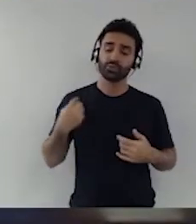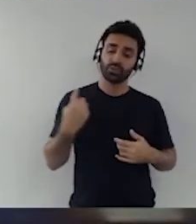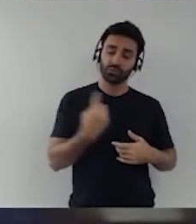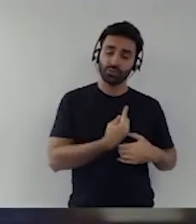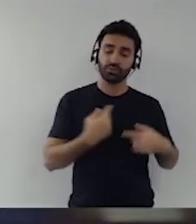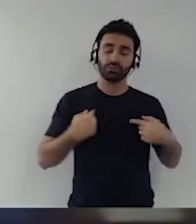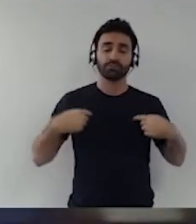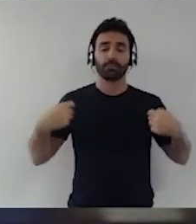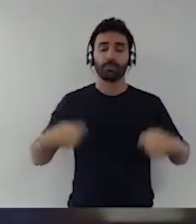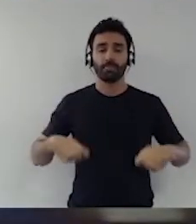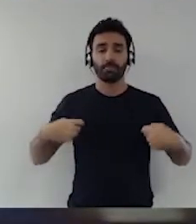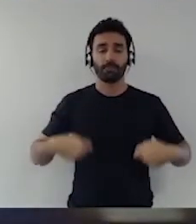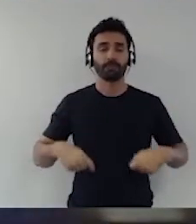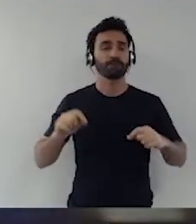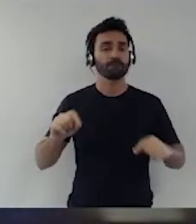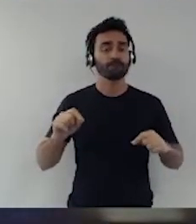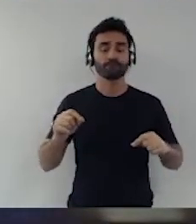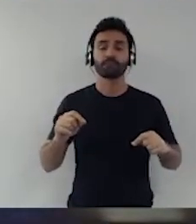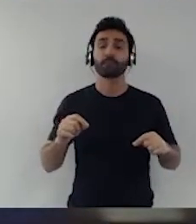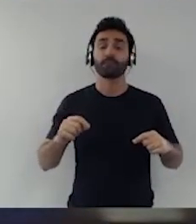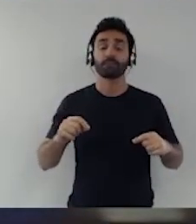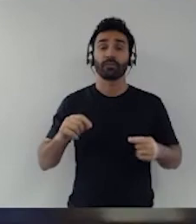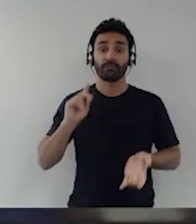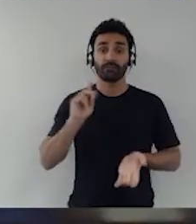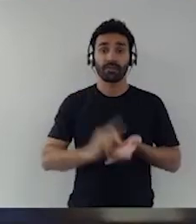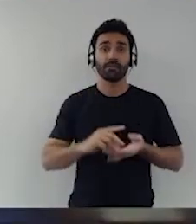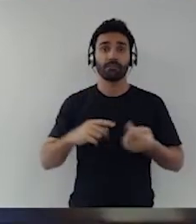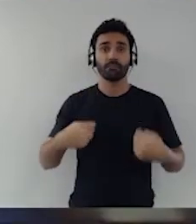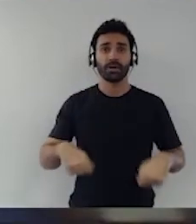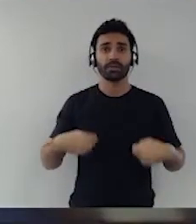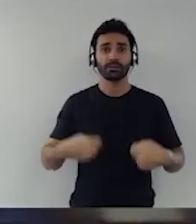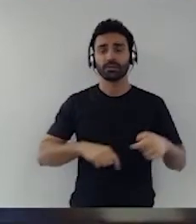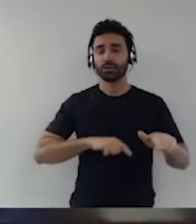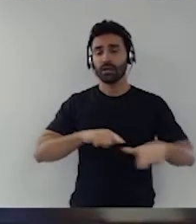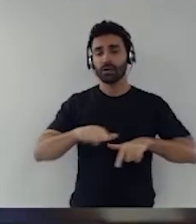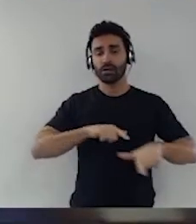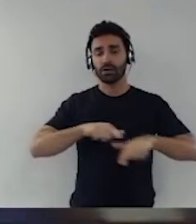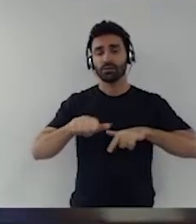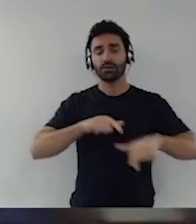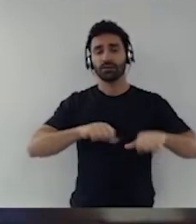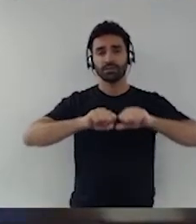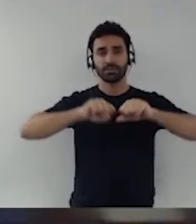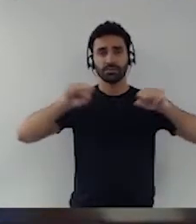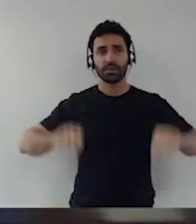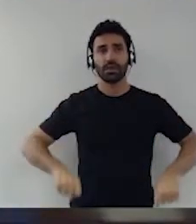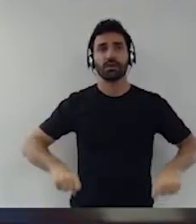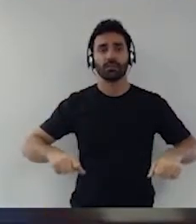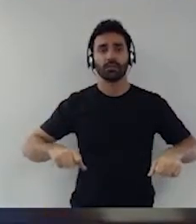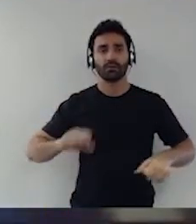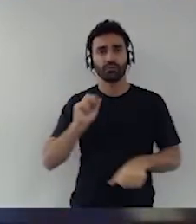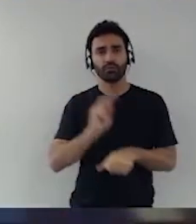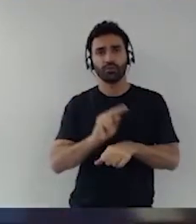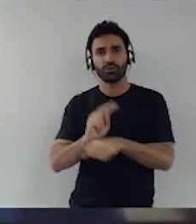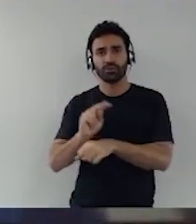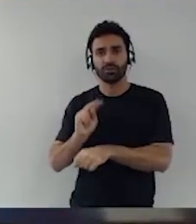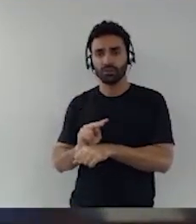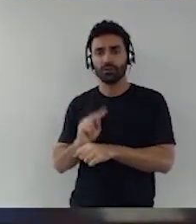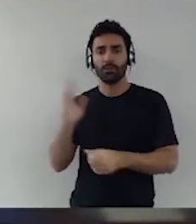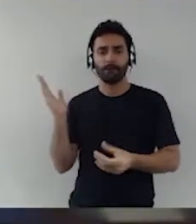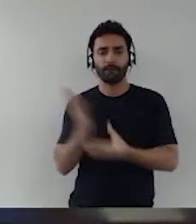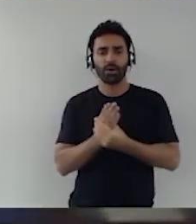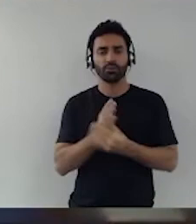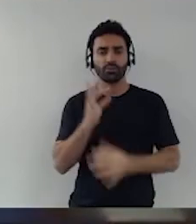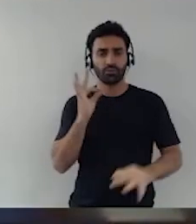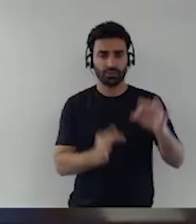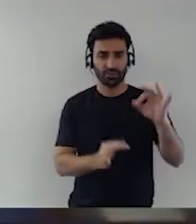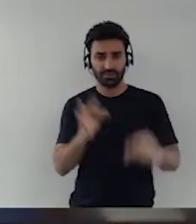insistir em que é necessário operar o sistema de proteção judicial,